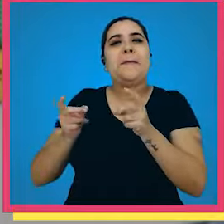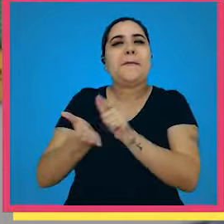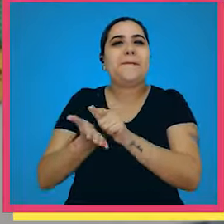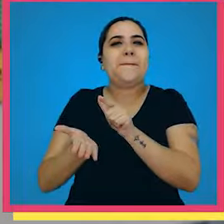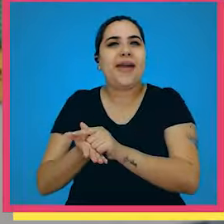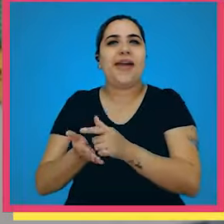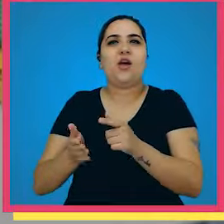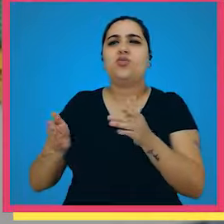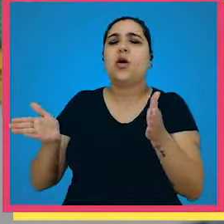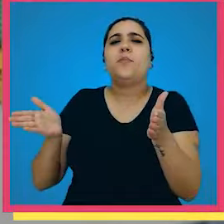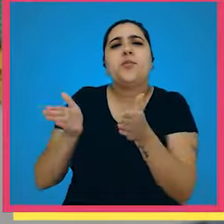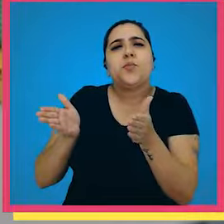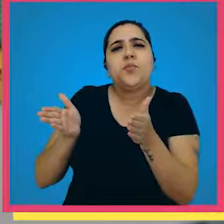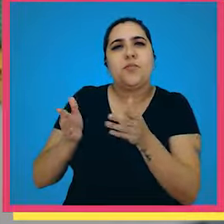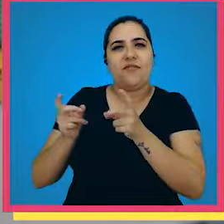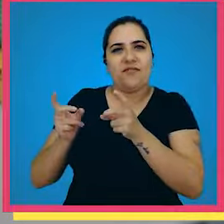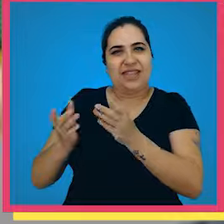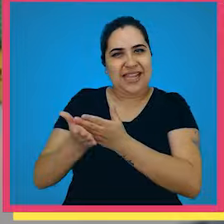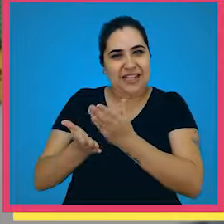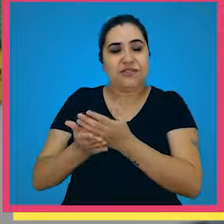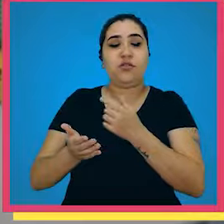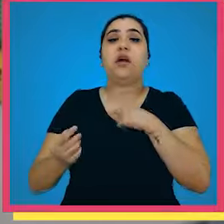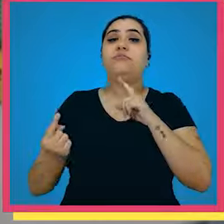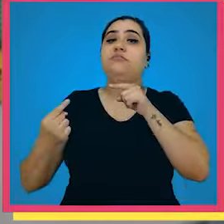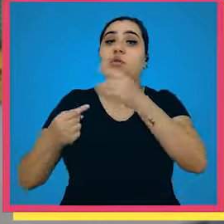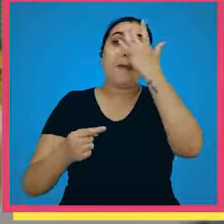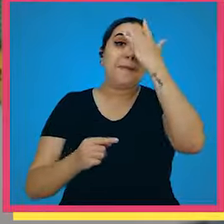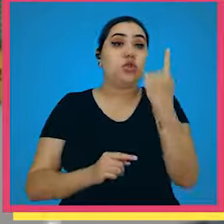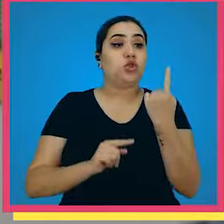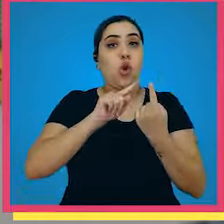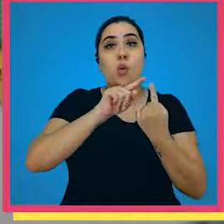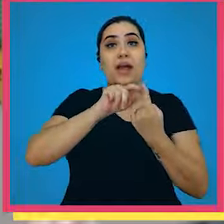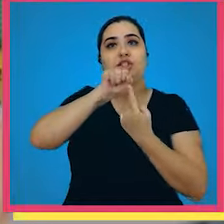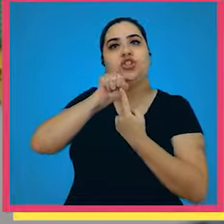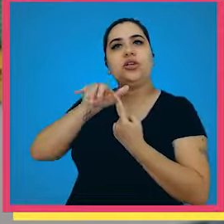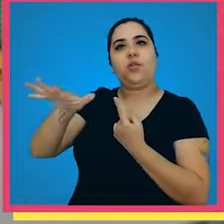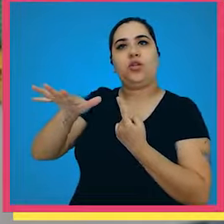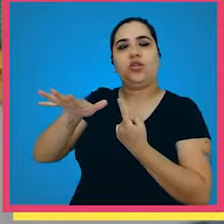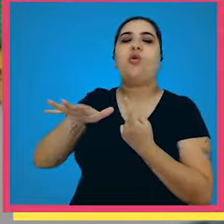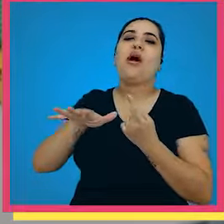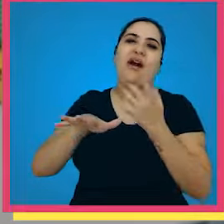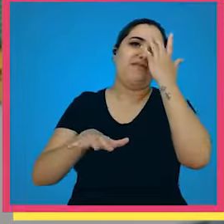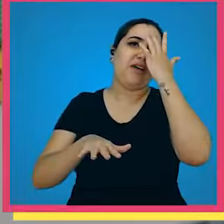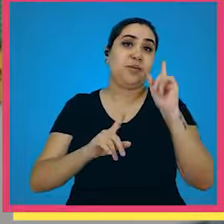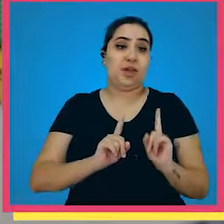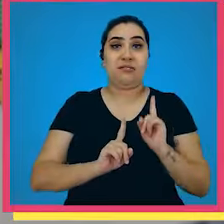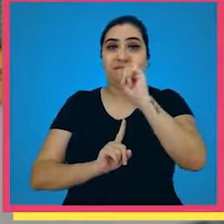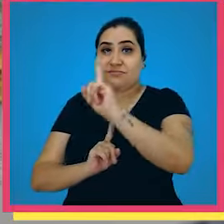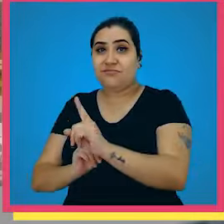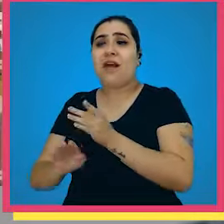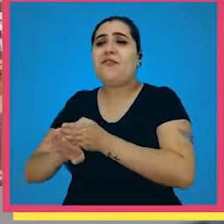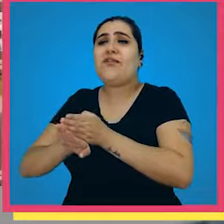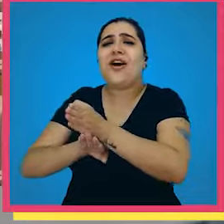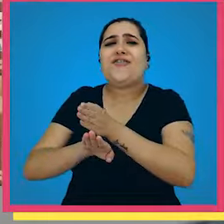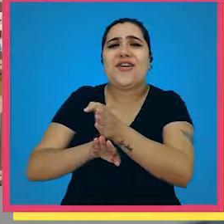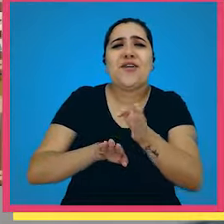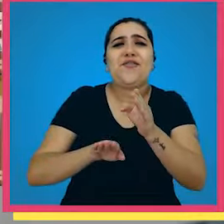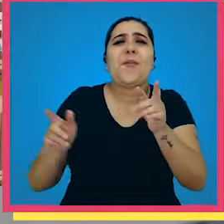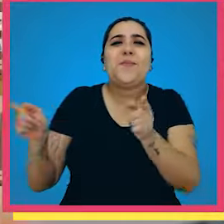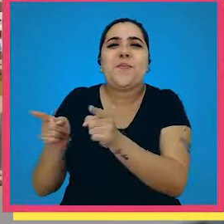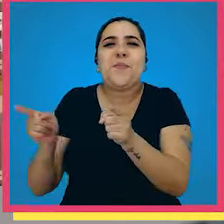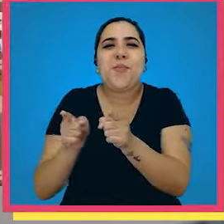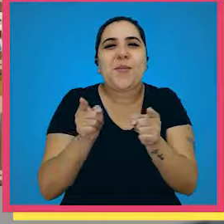papelarias, pontos de venda muito pequenininhos, a gente acaba atendendo via um distribuidor. Então ajuda muito, porque aí ele atende várias